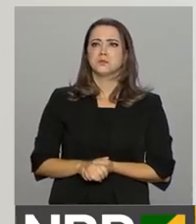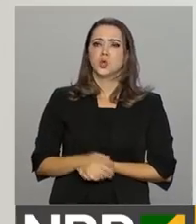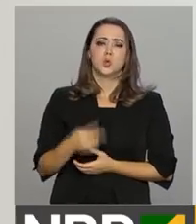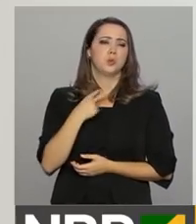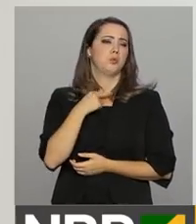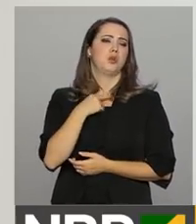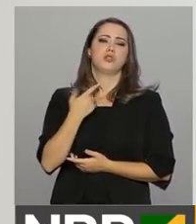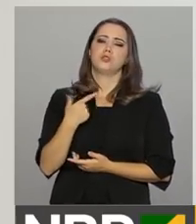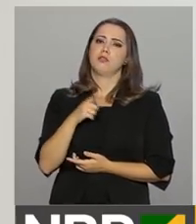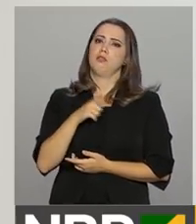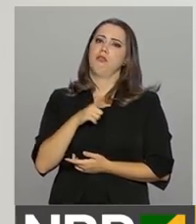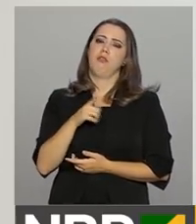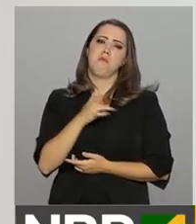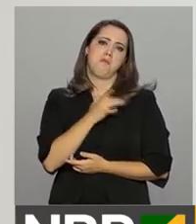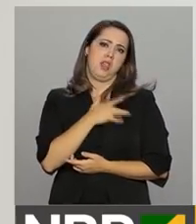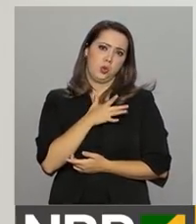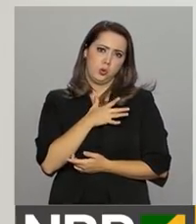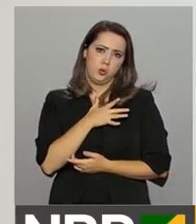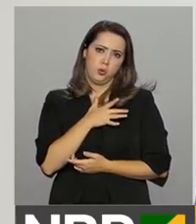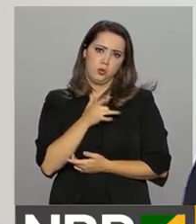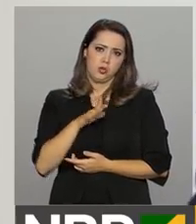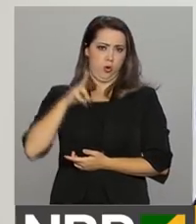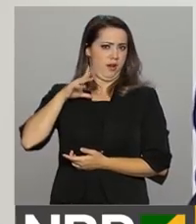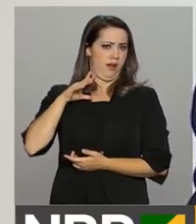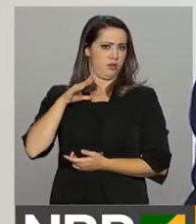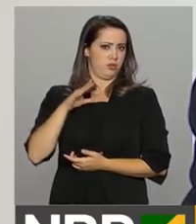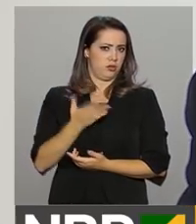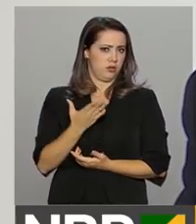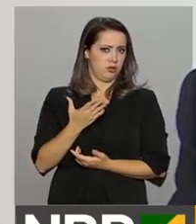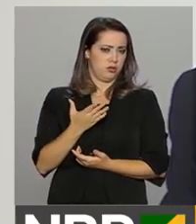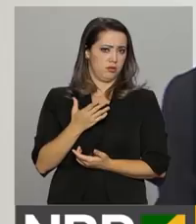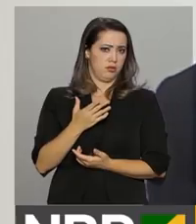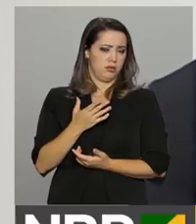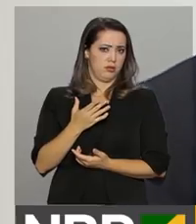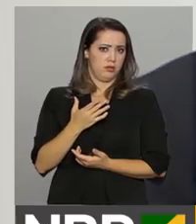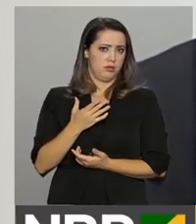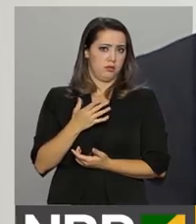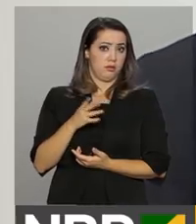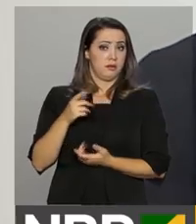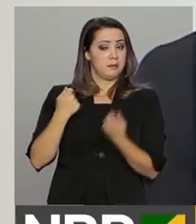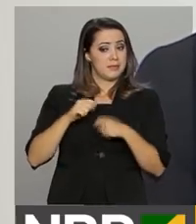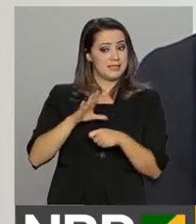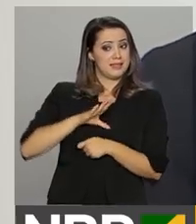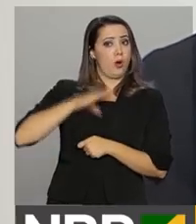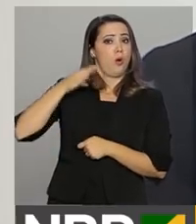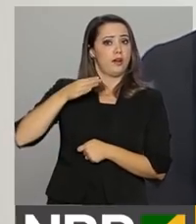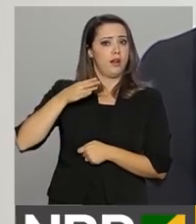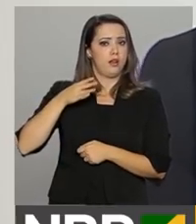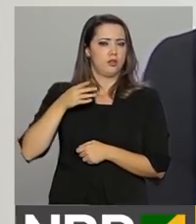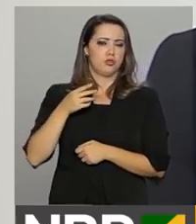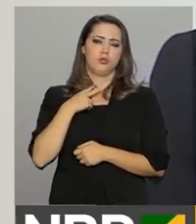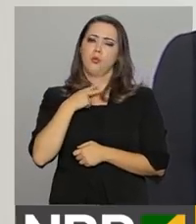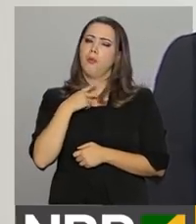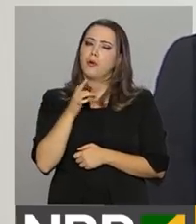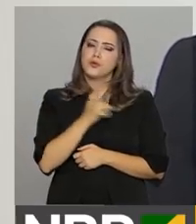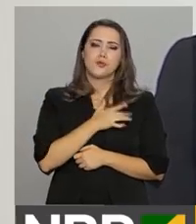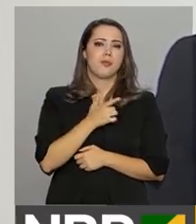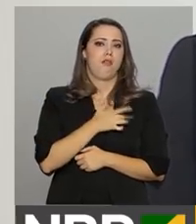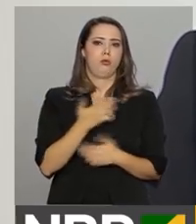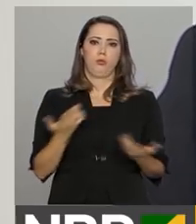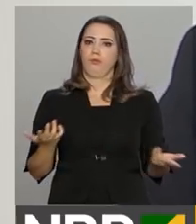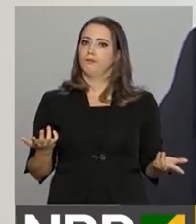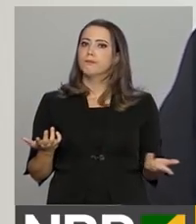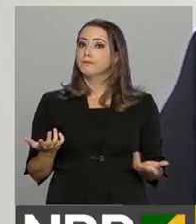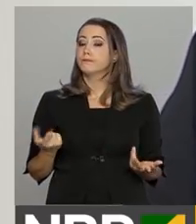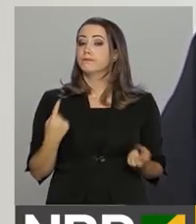medo de ter coragem nós não podemos ter medo de ter coragem porque na verdade a coragem supremo agora se dá precisamente